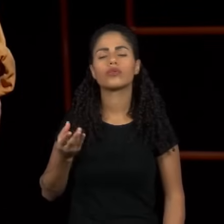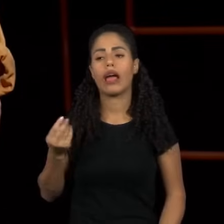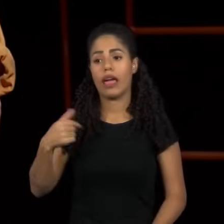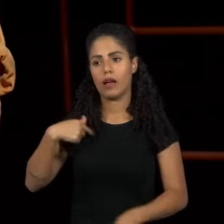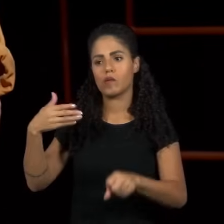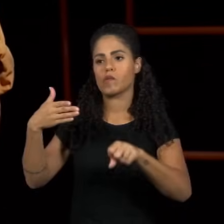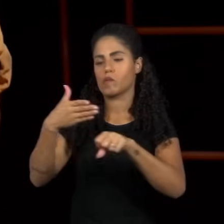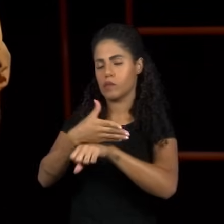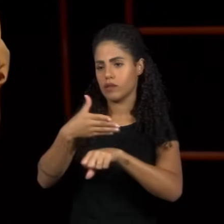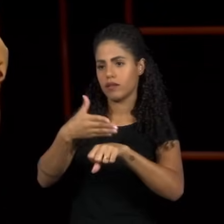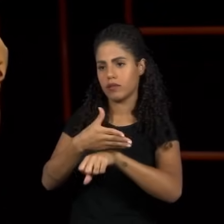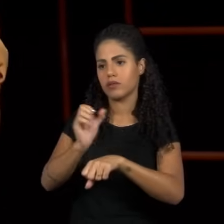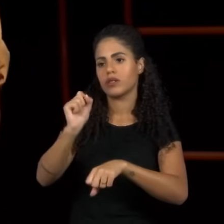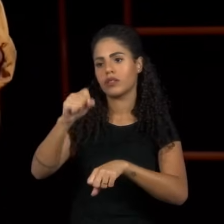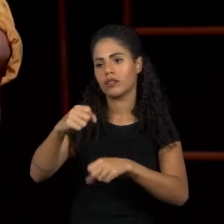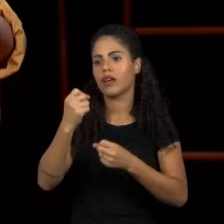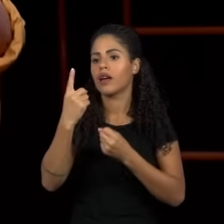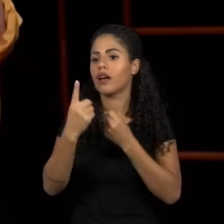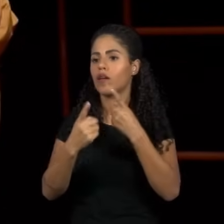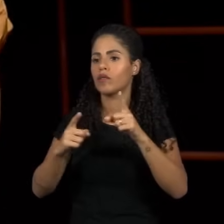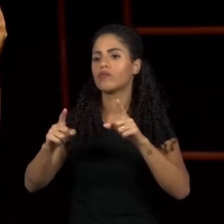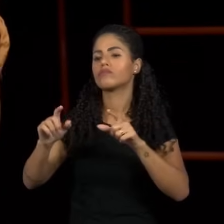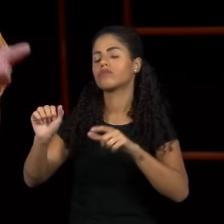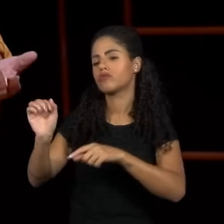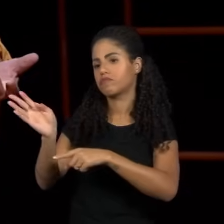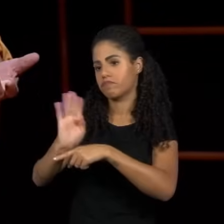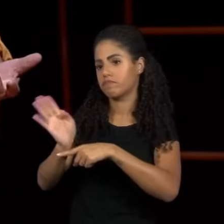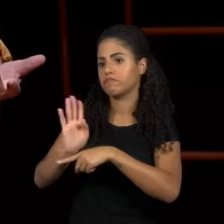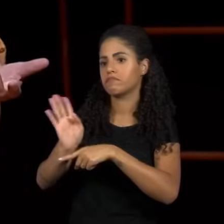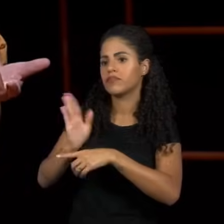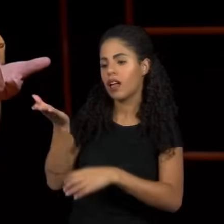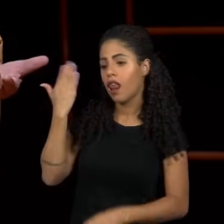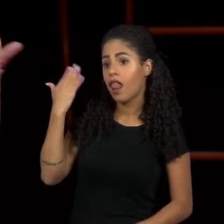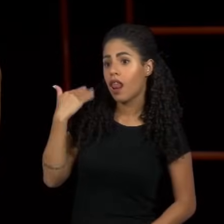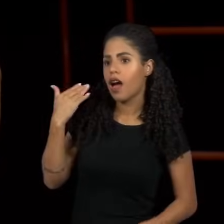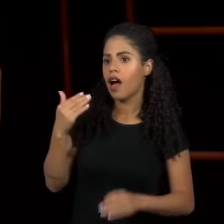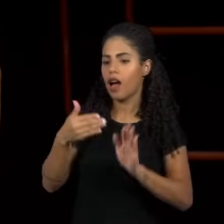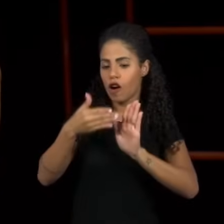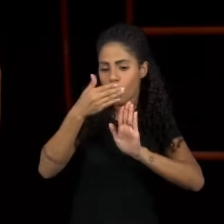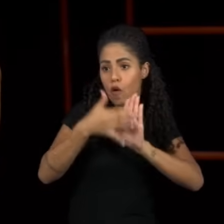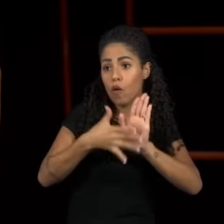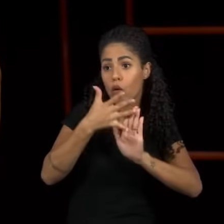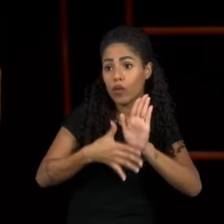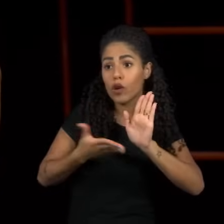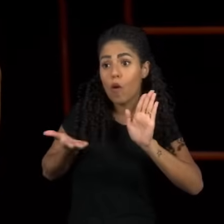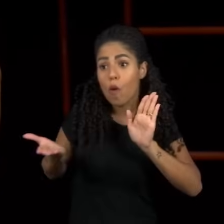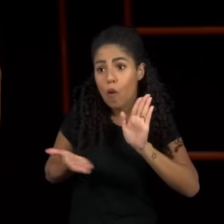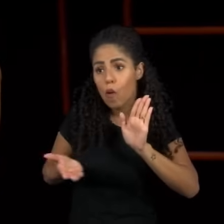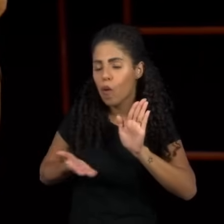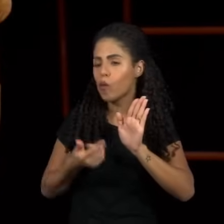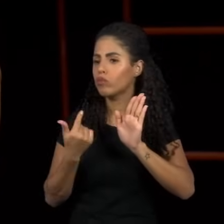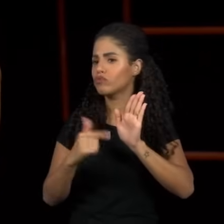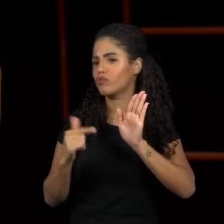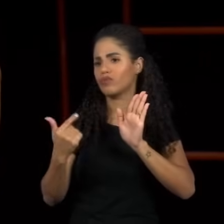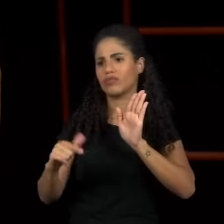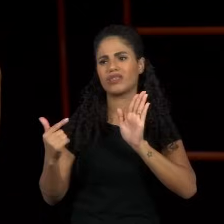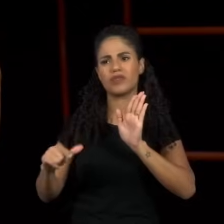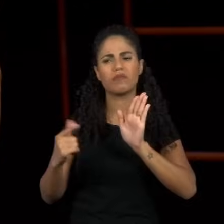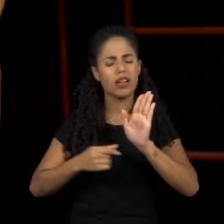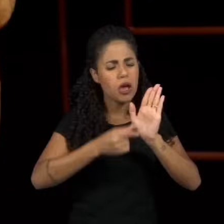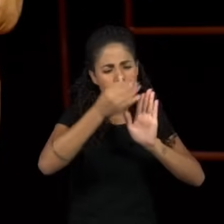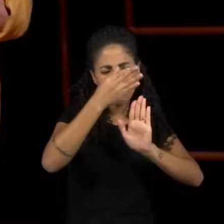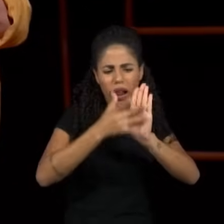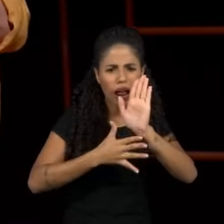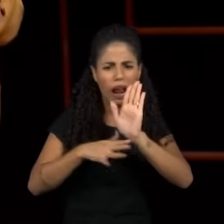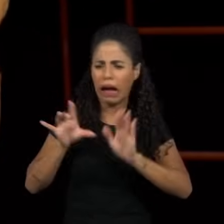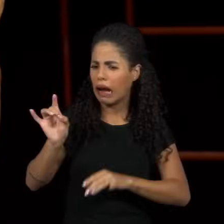de alguns filmes. Na época não existia roteiro como a gente tem hoje, tudo decupado, cada